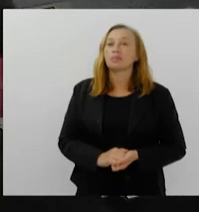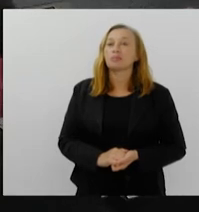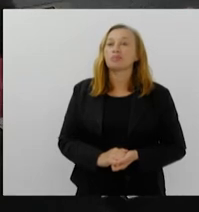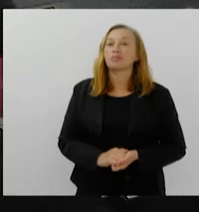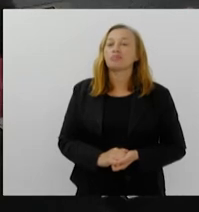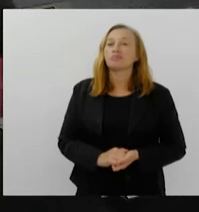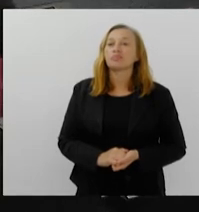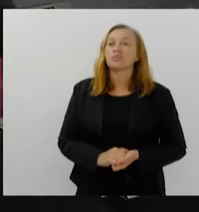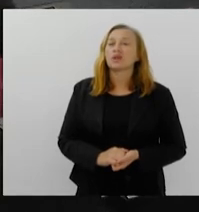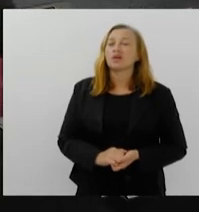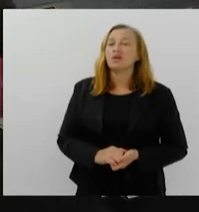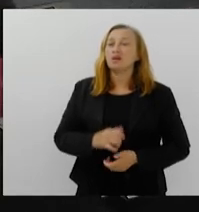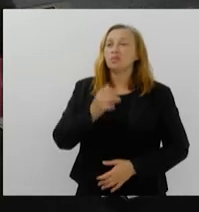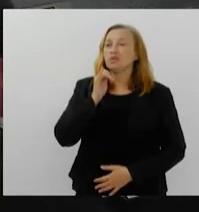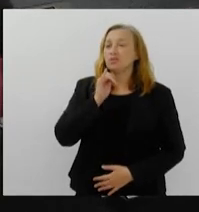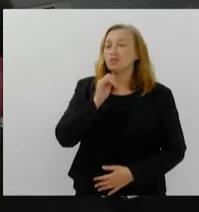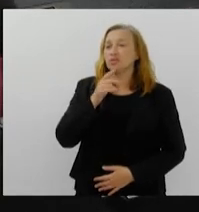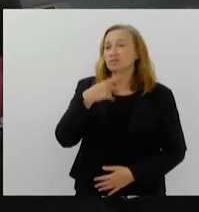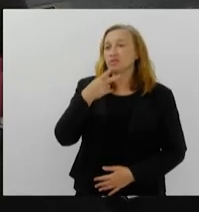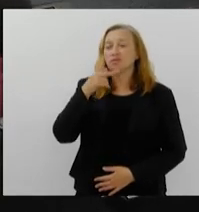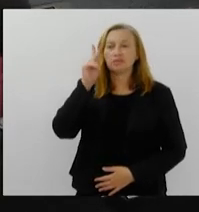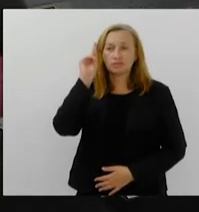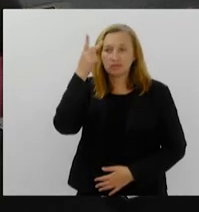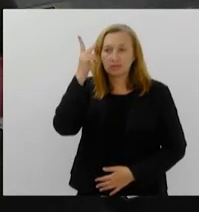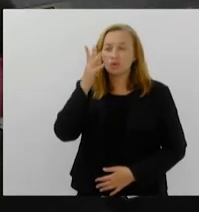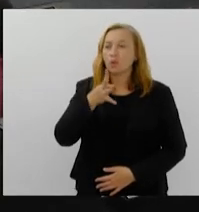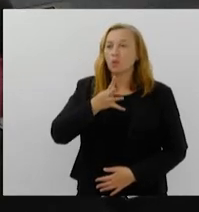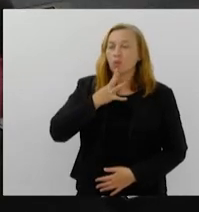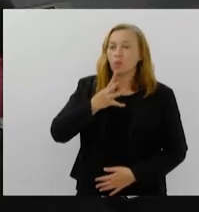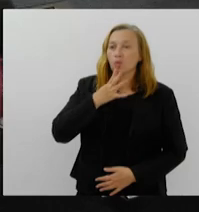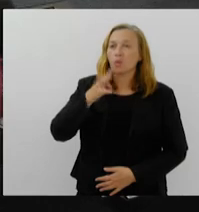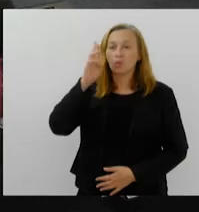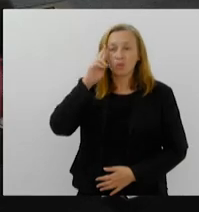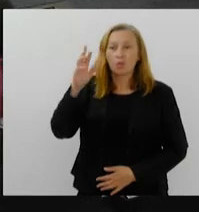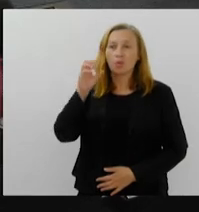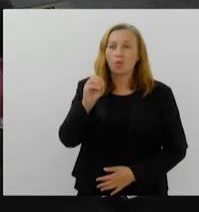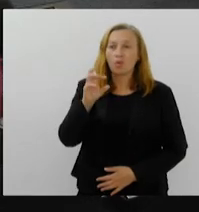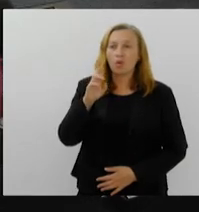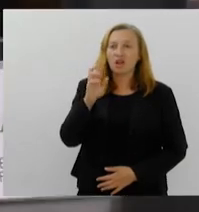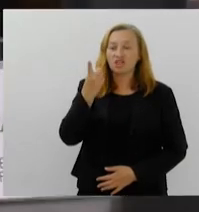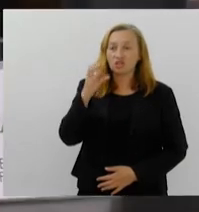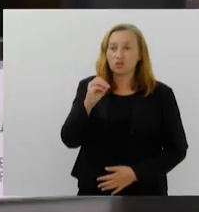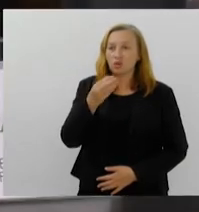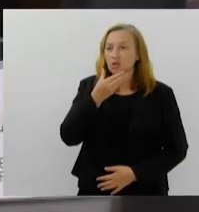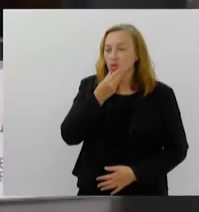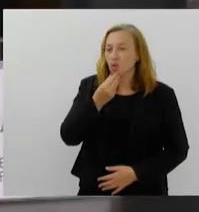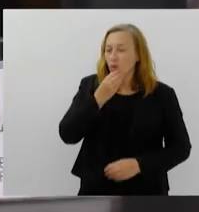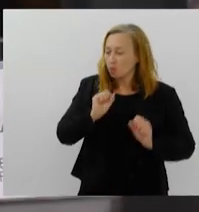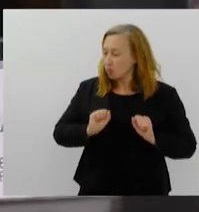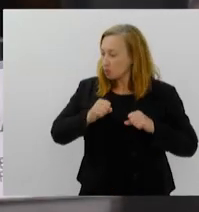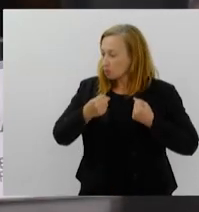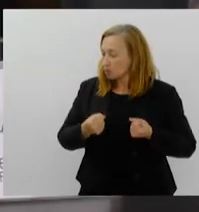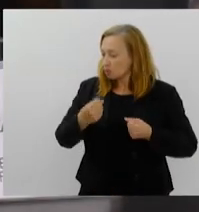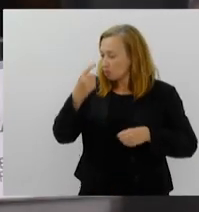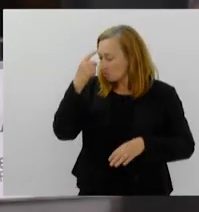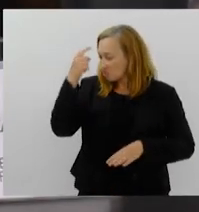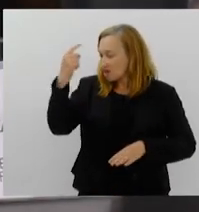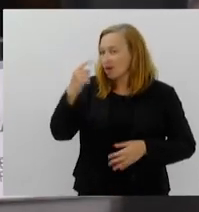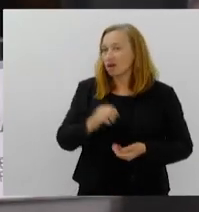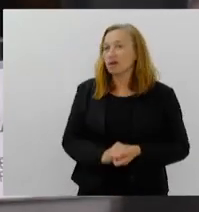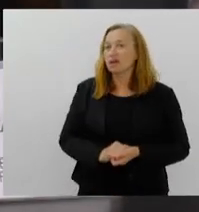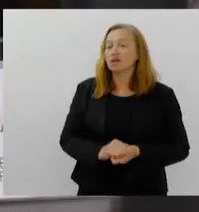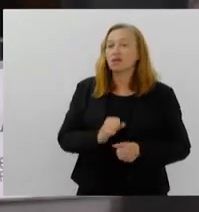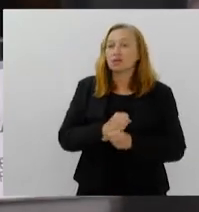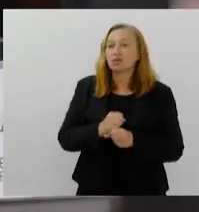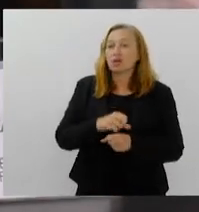Eu queria contar uma breve história, porque conheci o senhor Orlandino, esse homem obstinado, dedicado a um ideal, na década